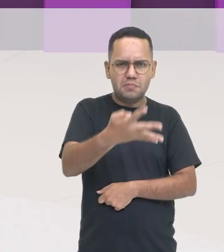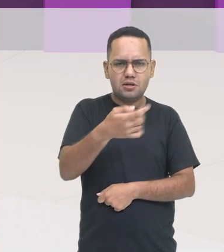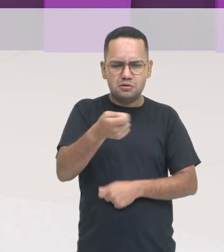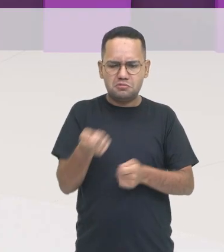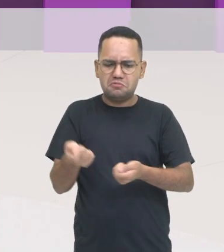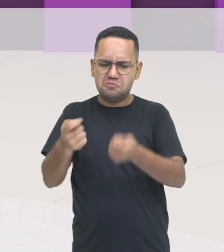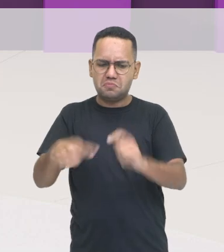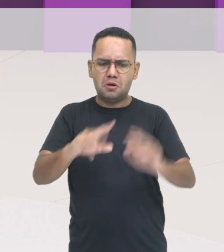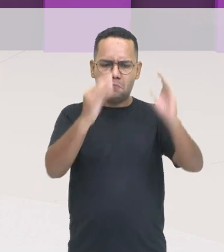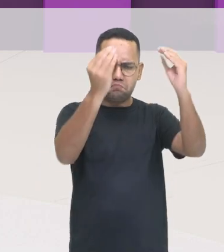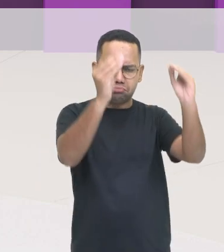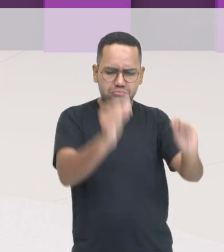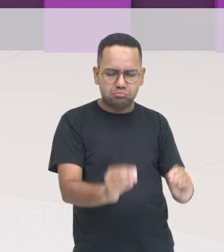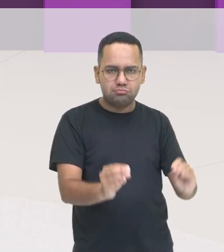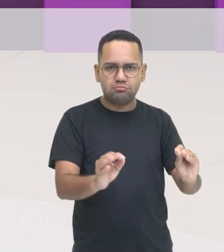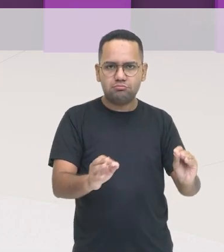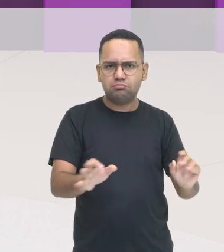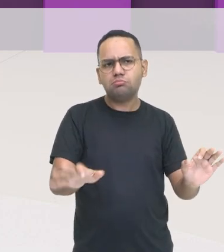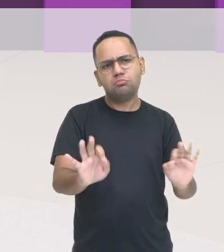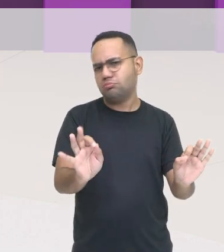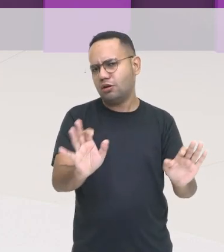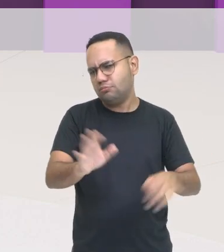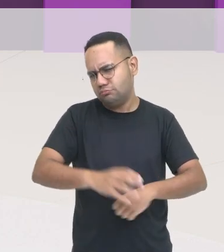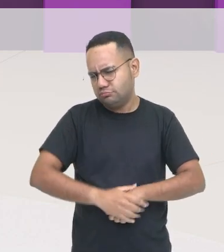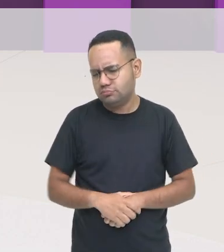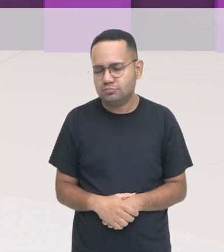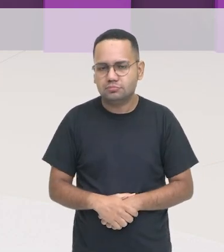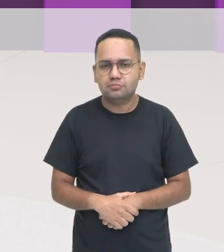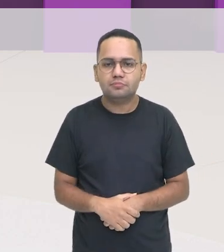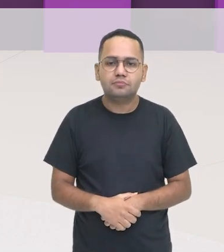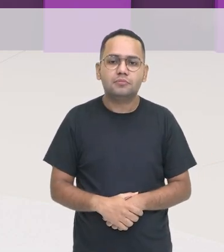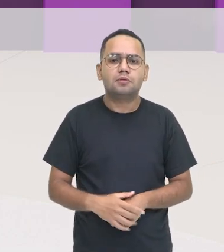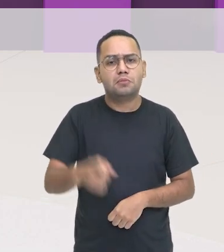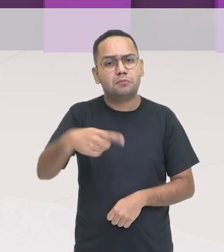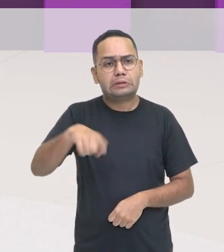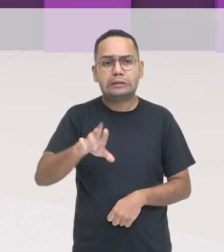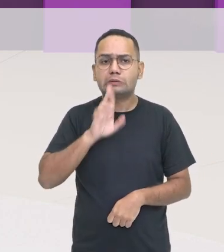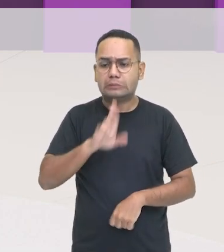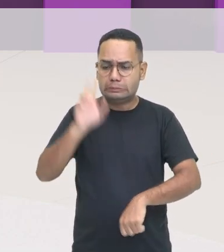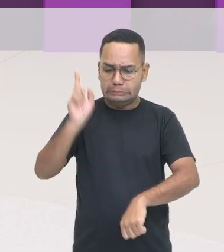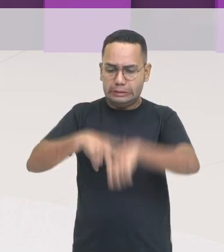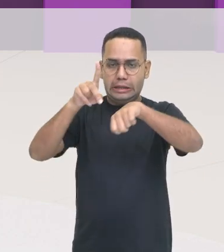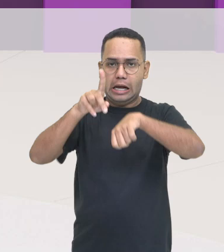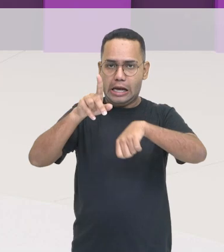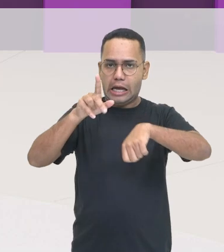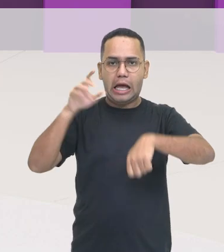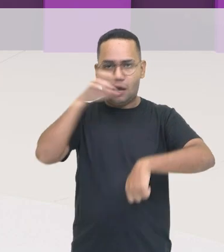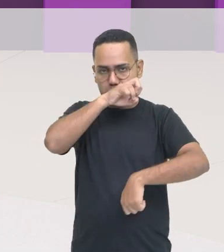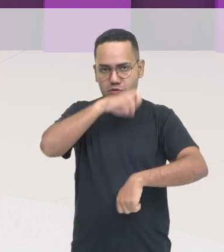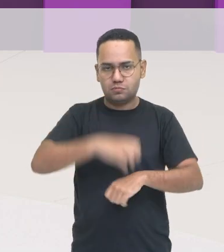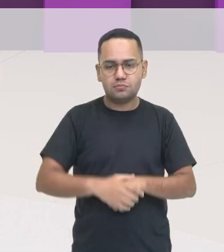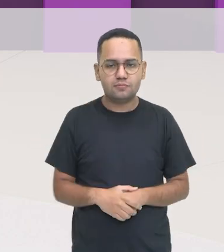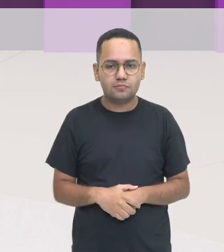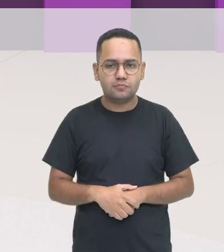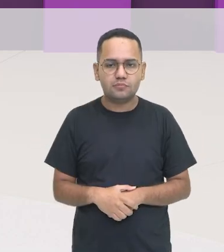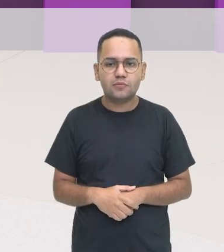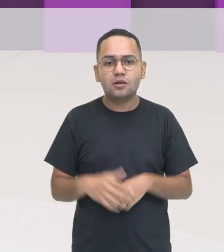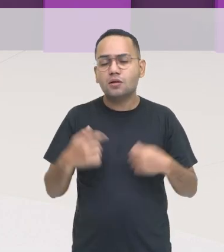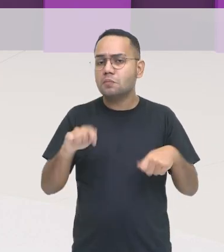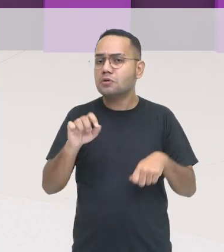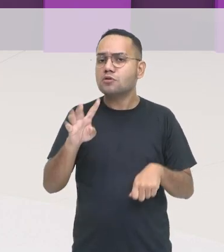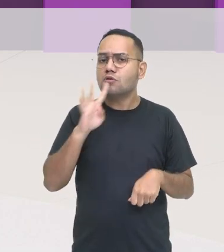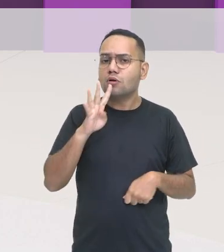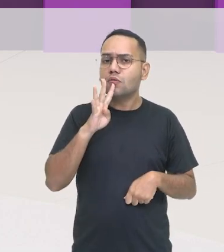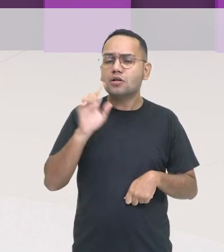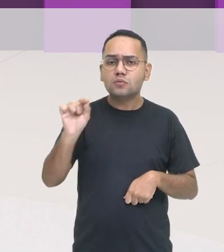precisa montar uma lista, né? Para você responder isso de forma mais imediata, basta você conhecer a lei de